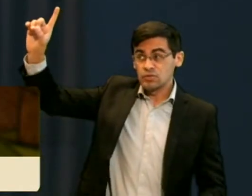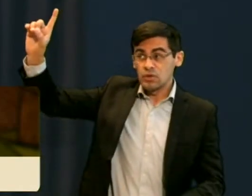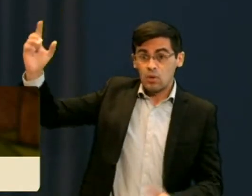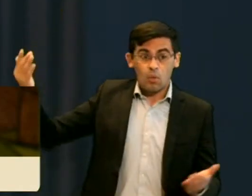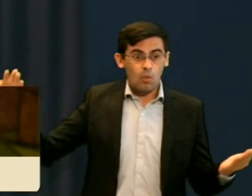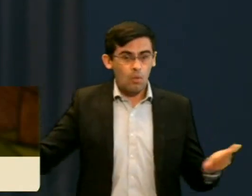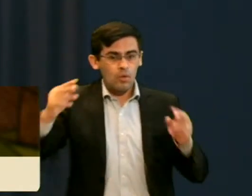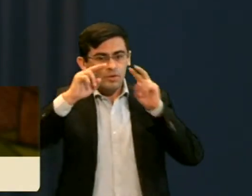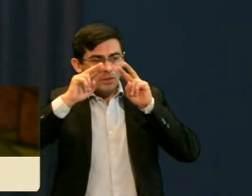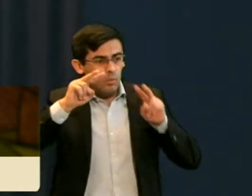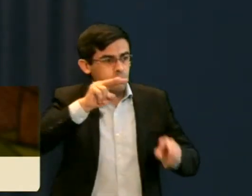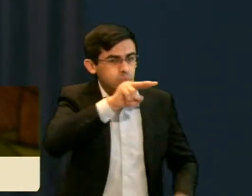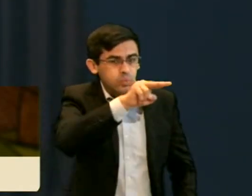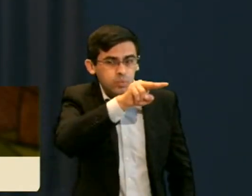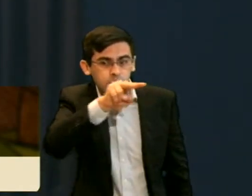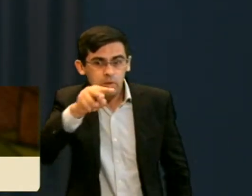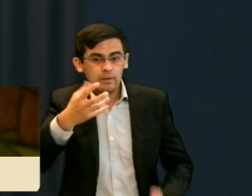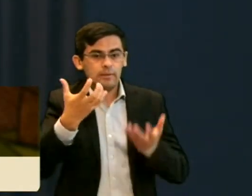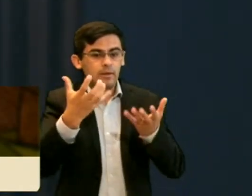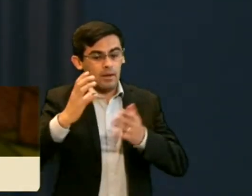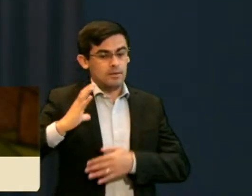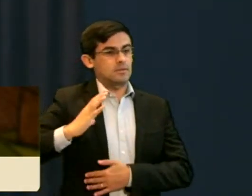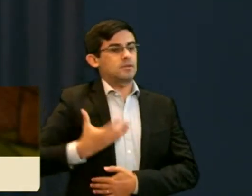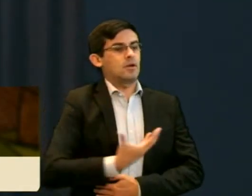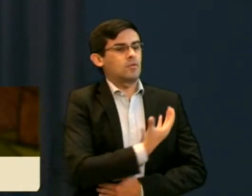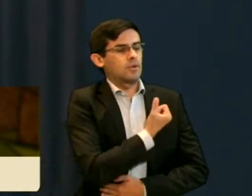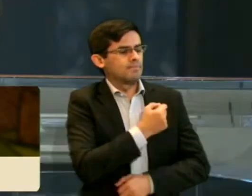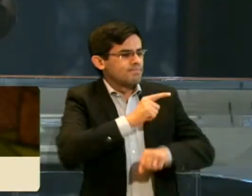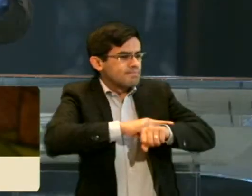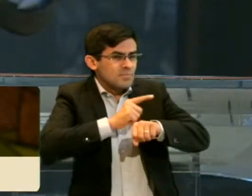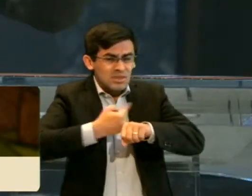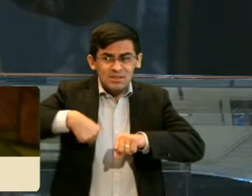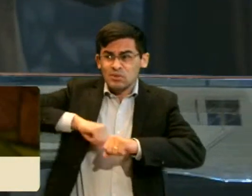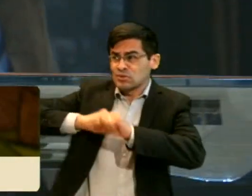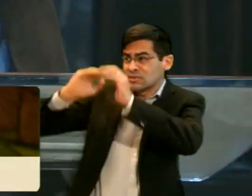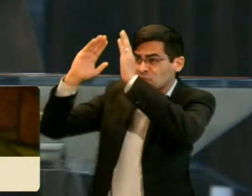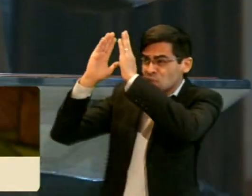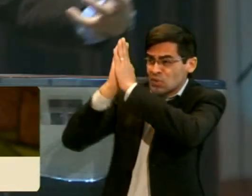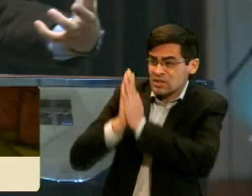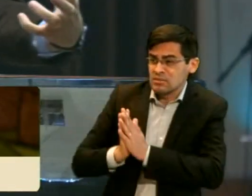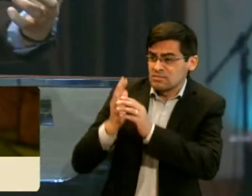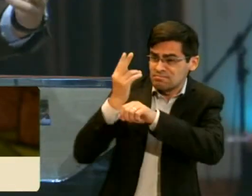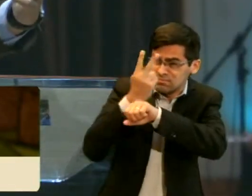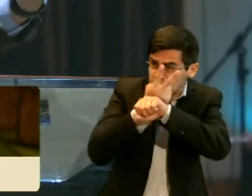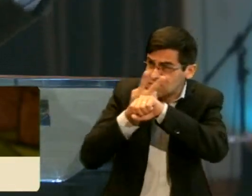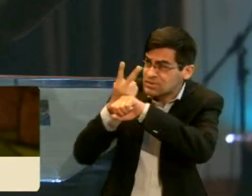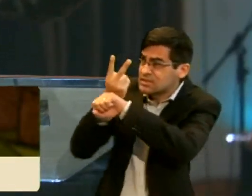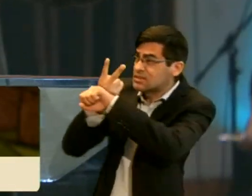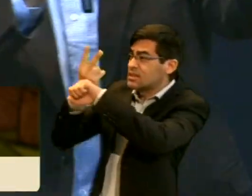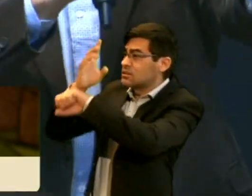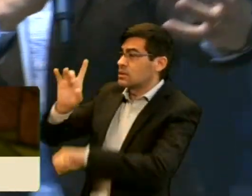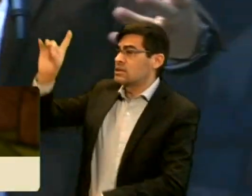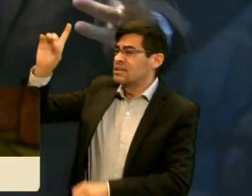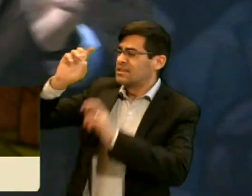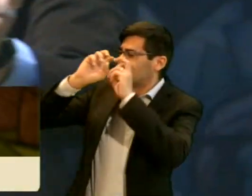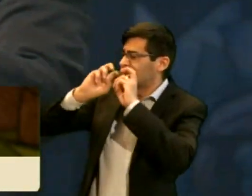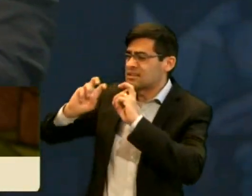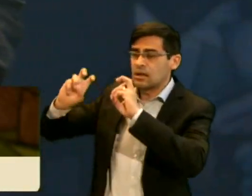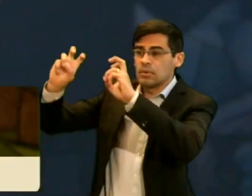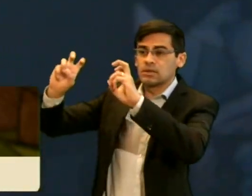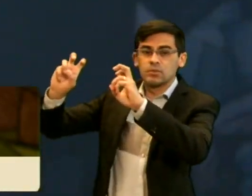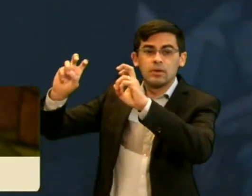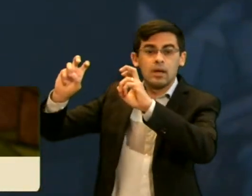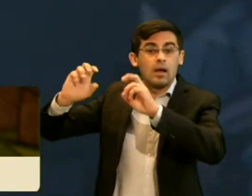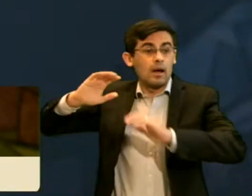ainda hoje para salvar. E quando estamos adorando, quando estamos buscando, quando estamos clamando,